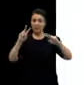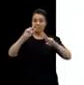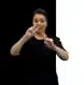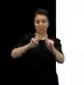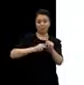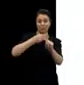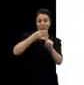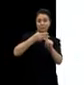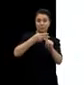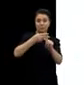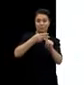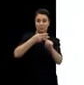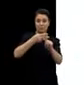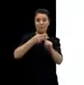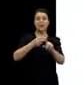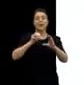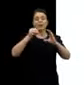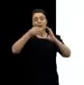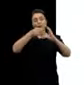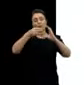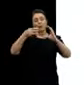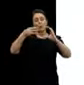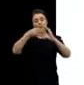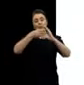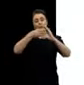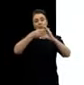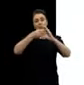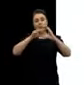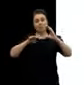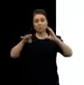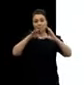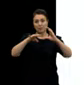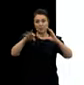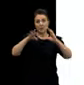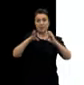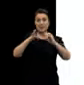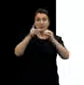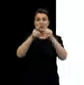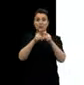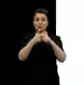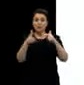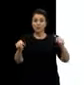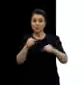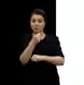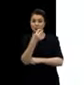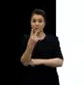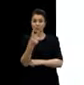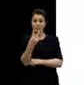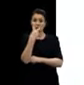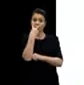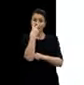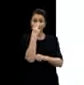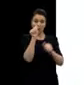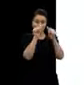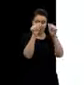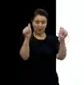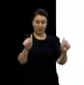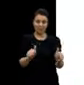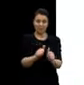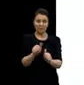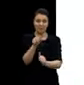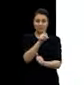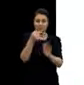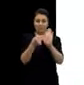duplicar-se e o citoplasma vai dividir-se em duas partes, como mostra essa imagem de uma